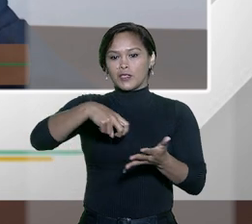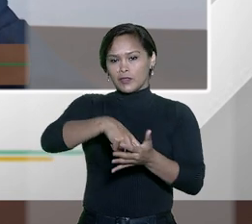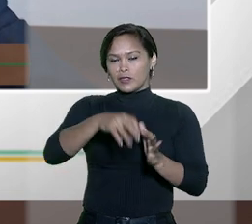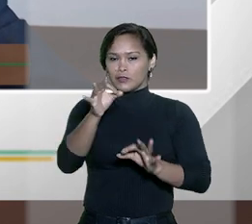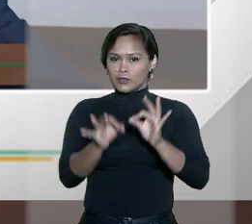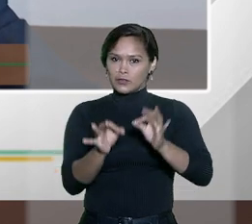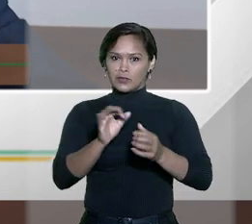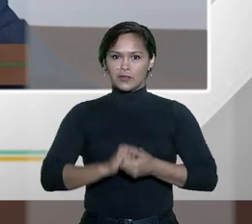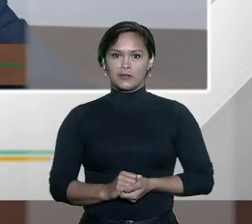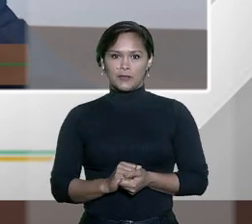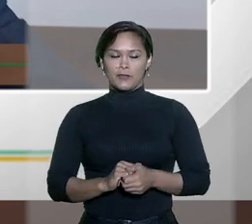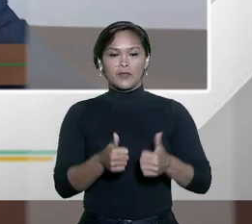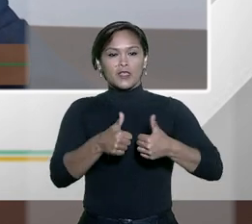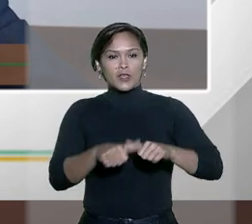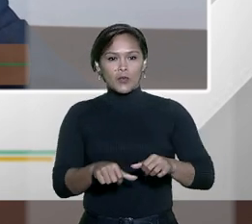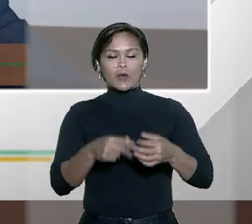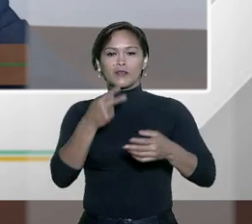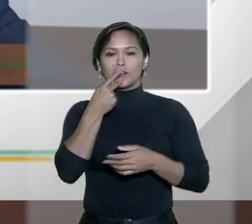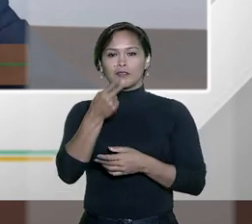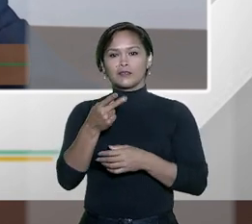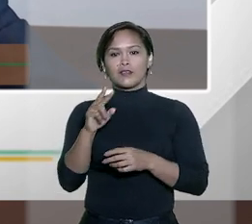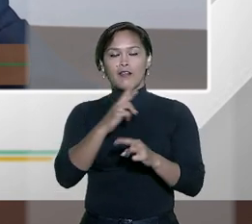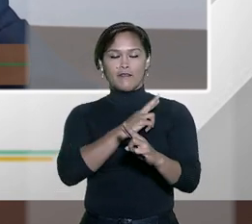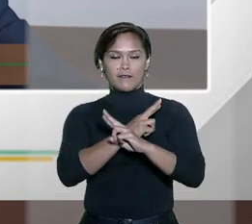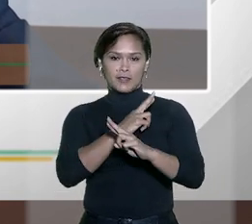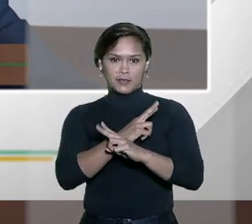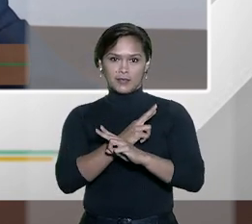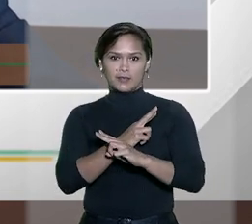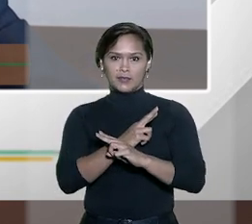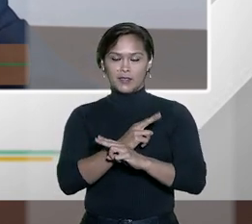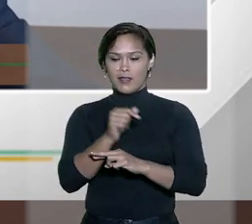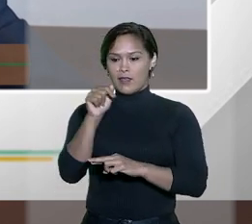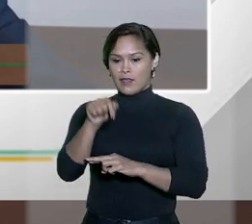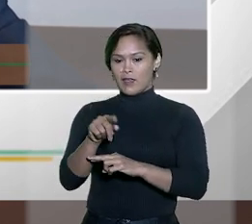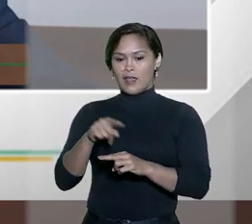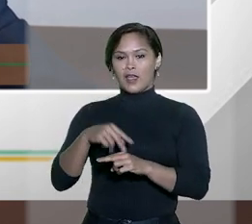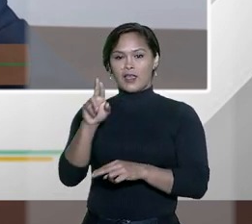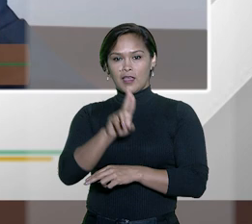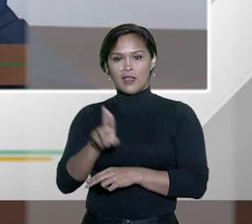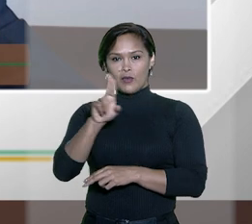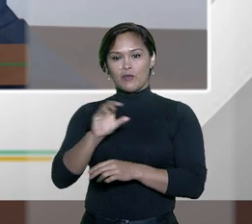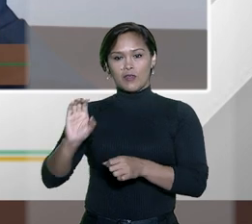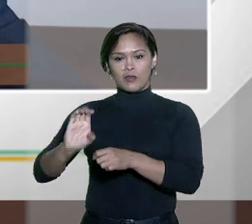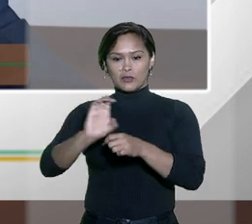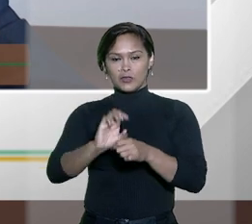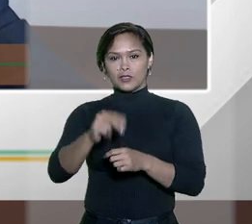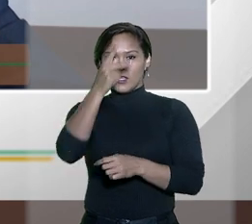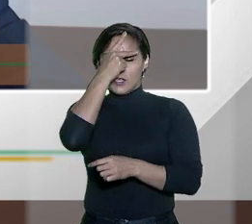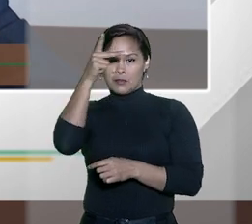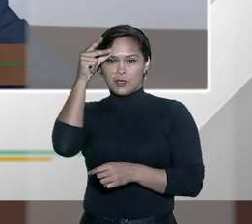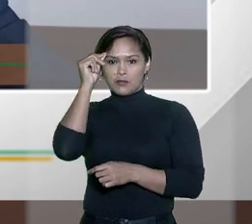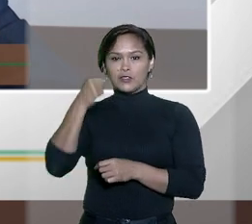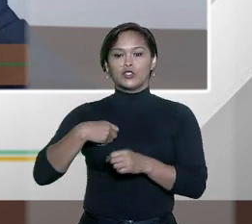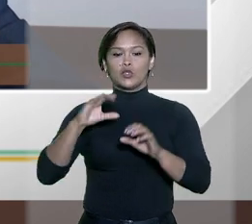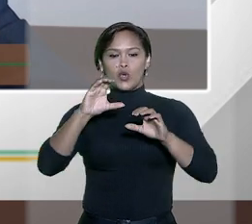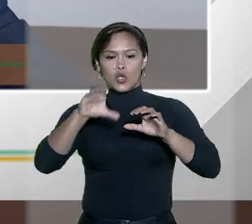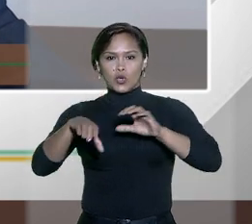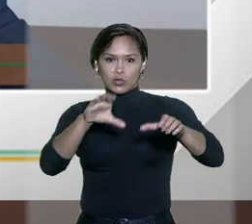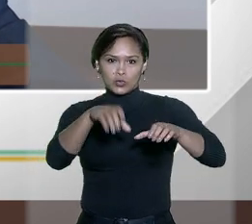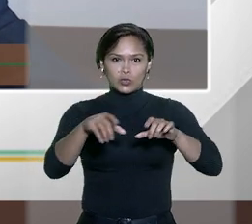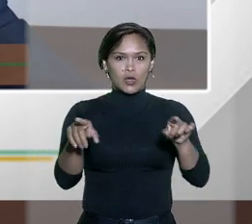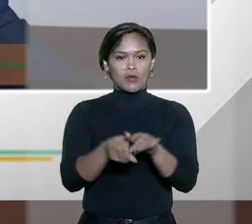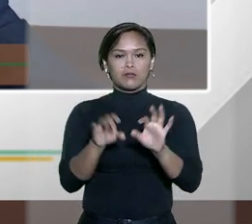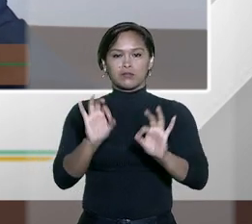condenação judicial. Quando se trata da fazenda pública, aqui a União, os estados, os municípios, as autarquias,